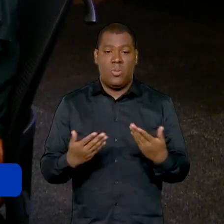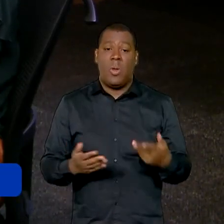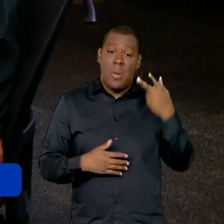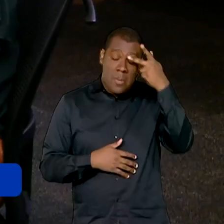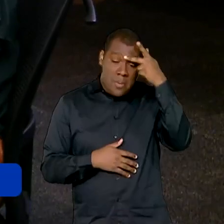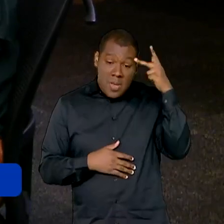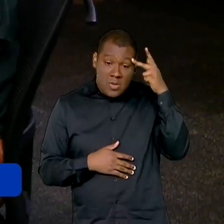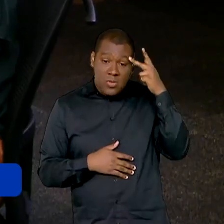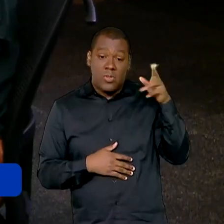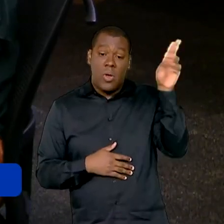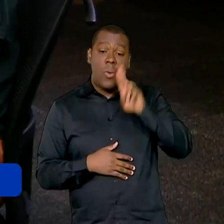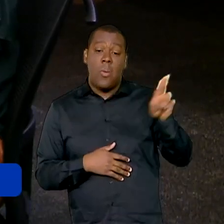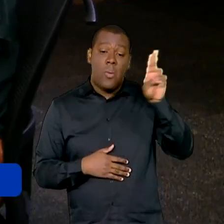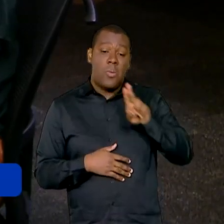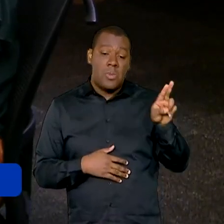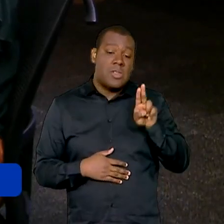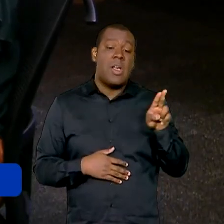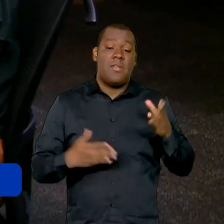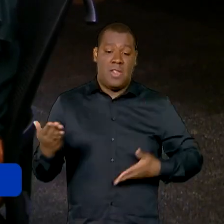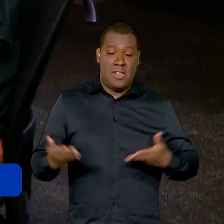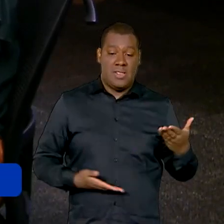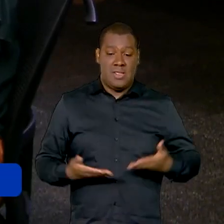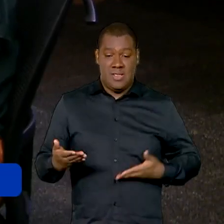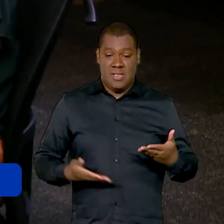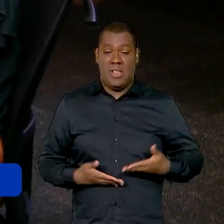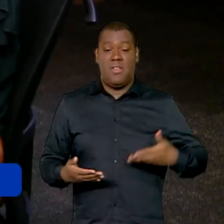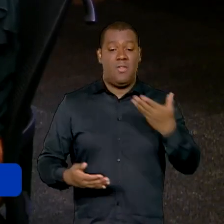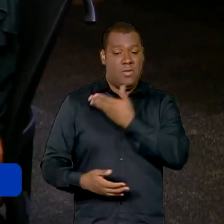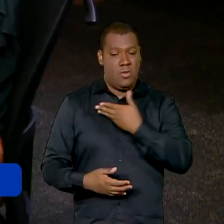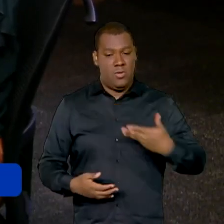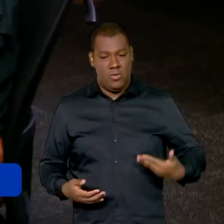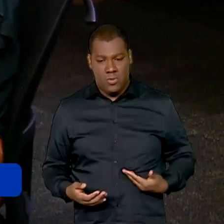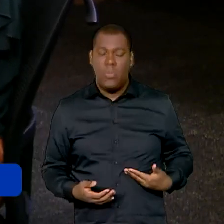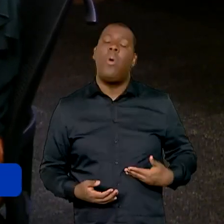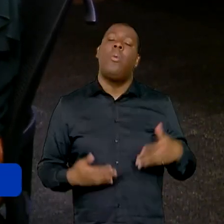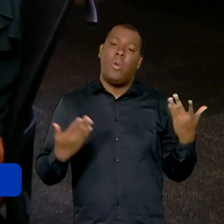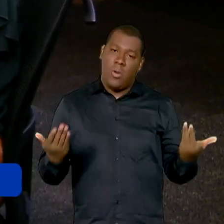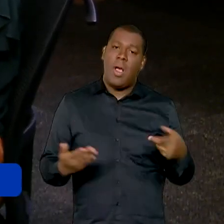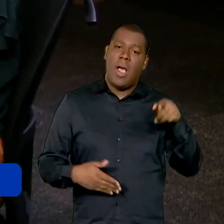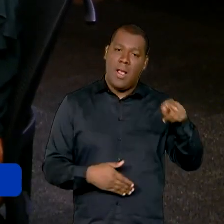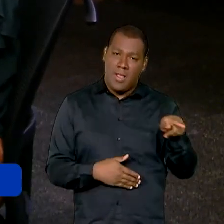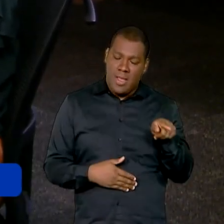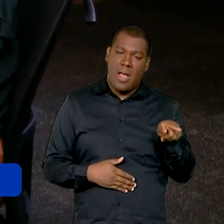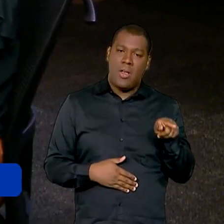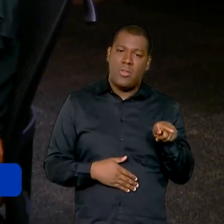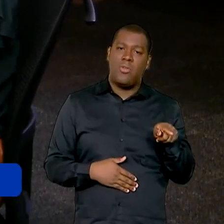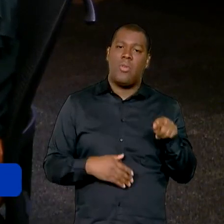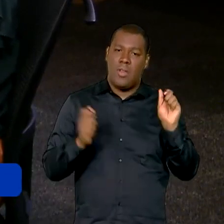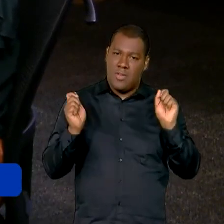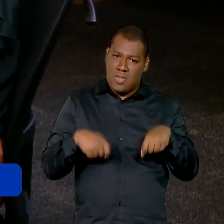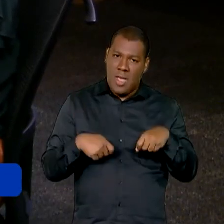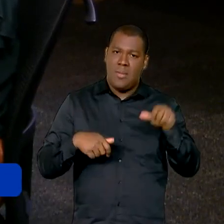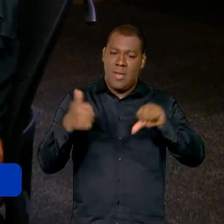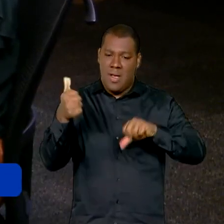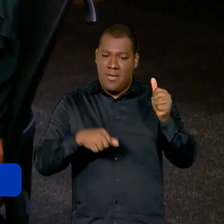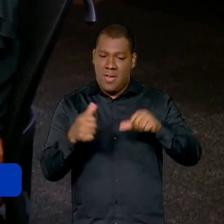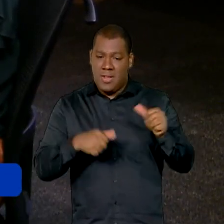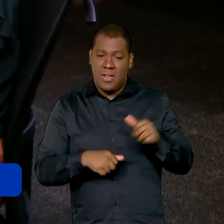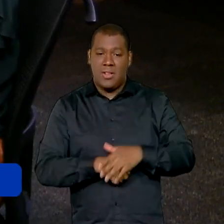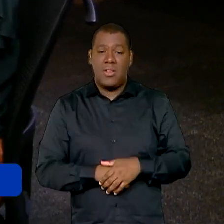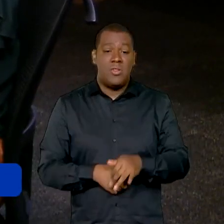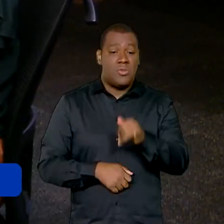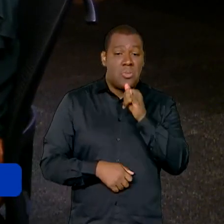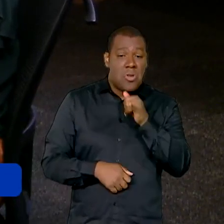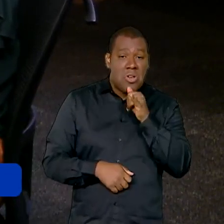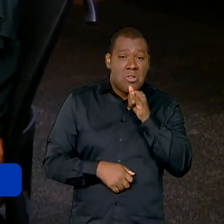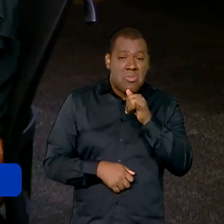serviço. Quem pior avaliava o serviço é quem nunca tinha pisado num hospital público ou numa maternidade pública.